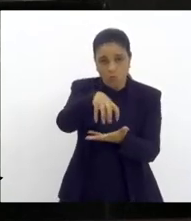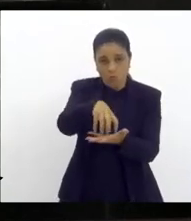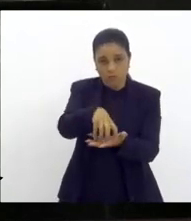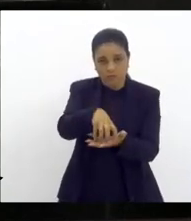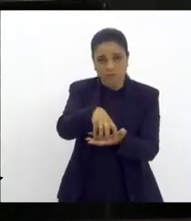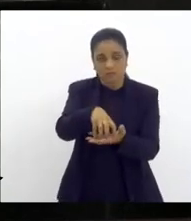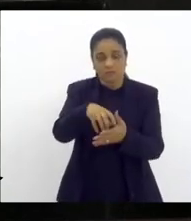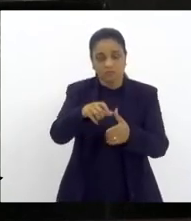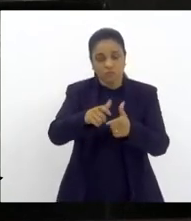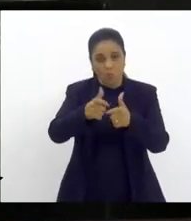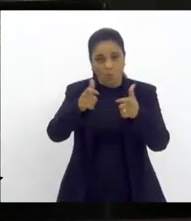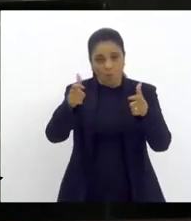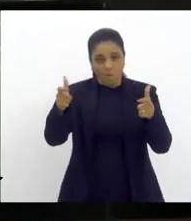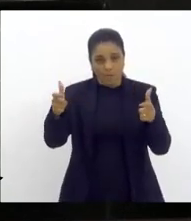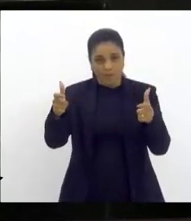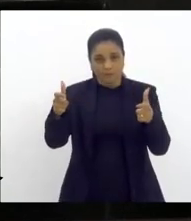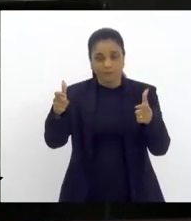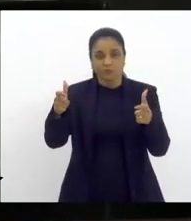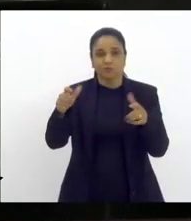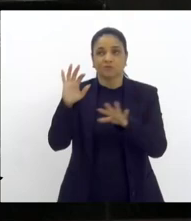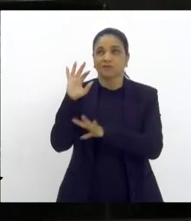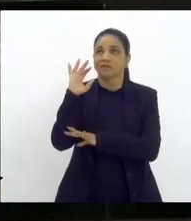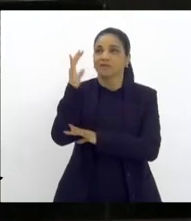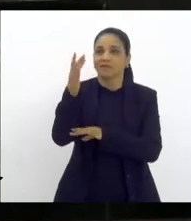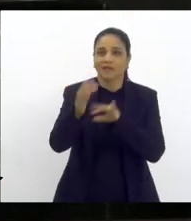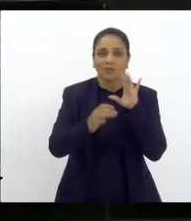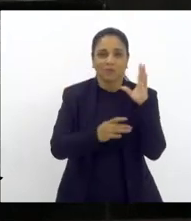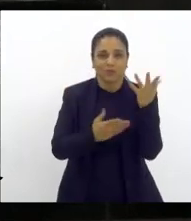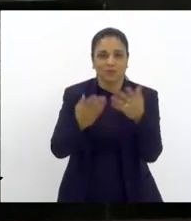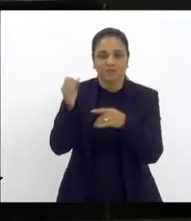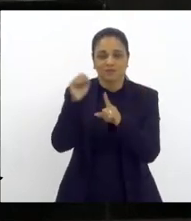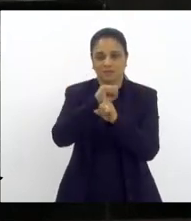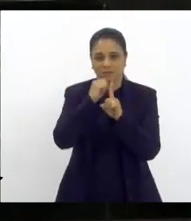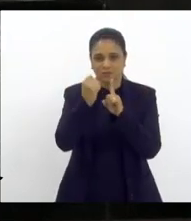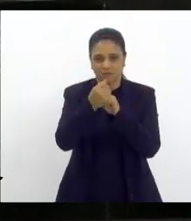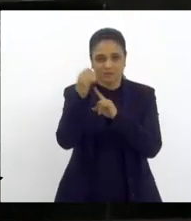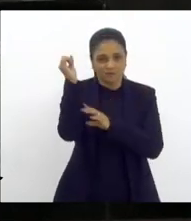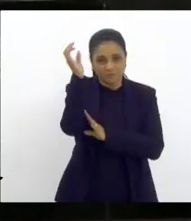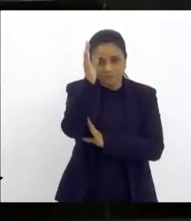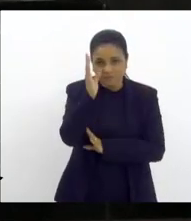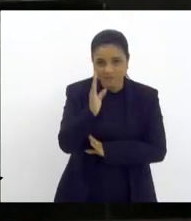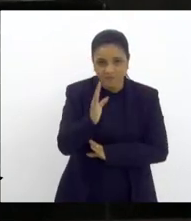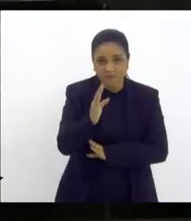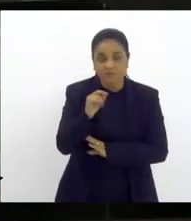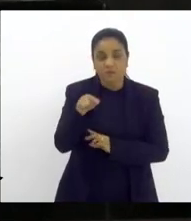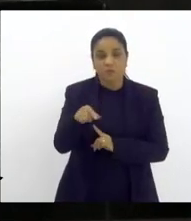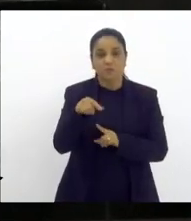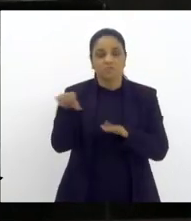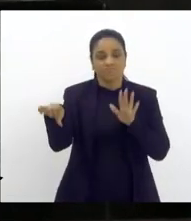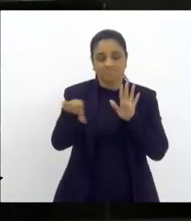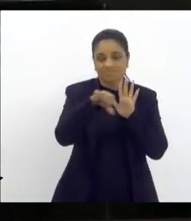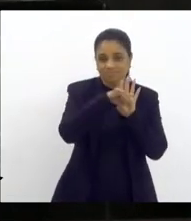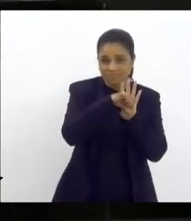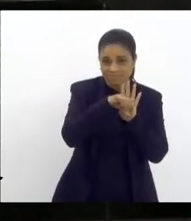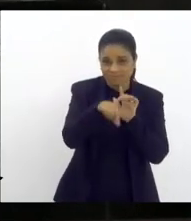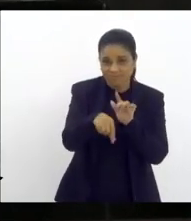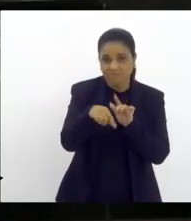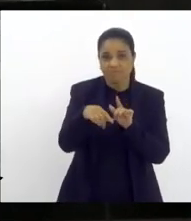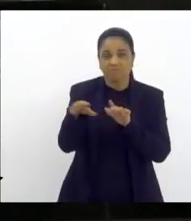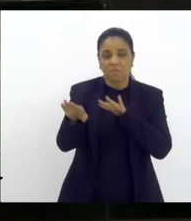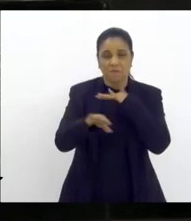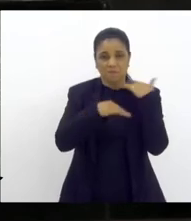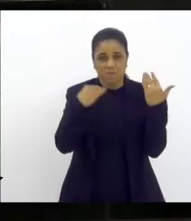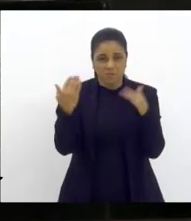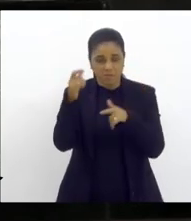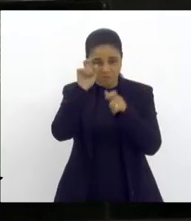dos bens da natureza na sociedade brasileira O Massacre de Eldorado dos Carajás nesse ano de